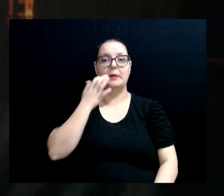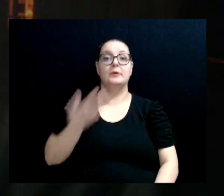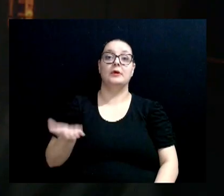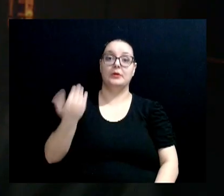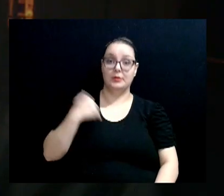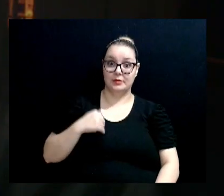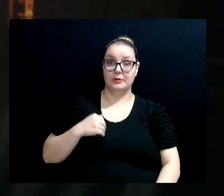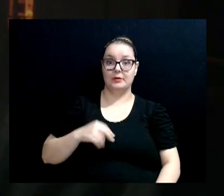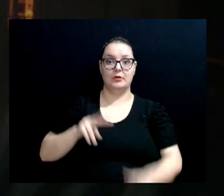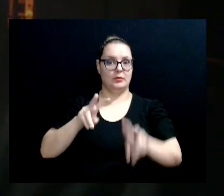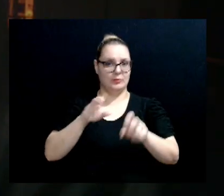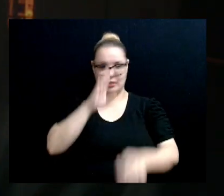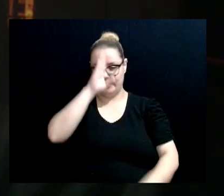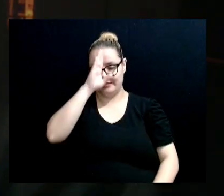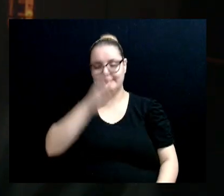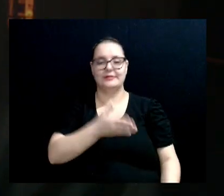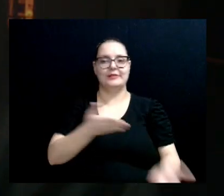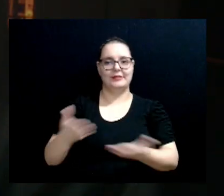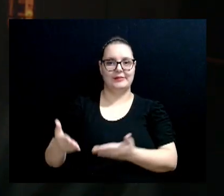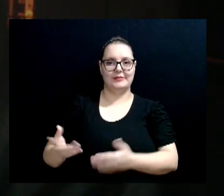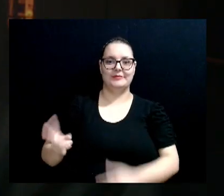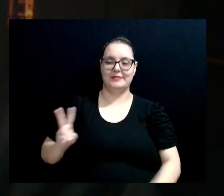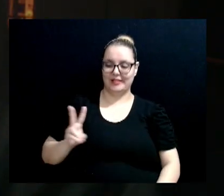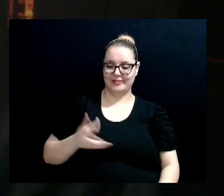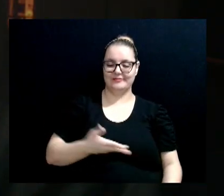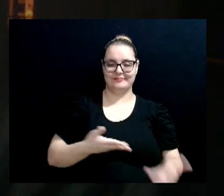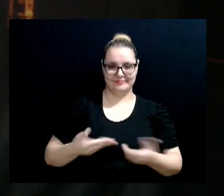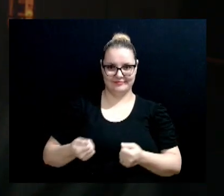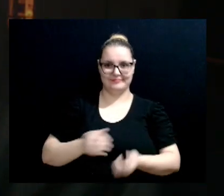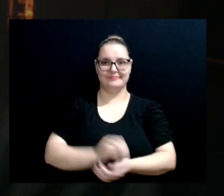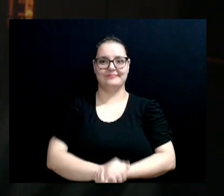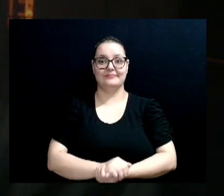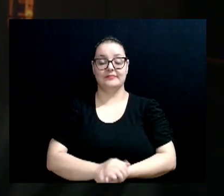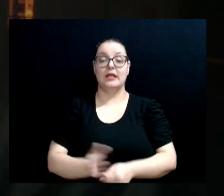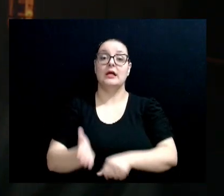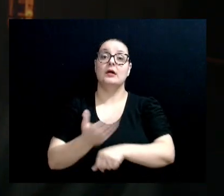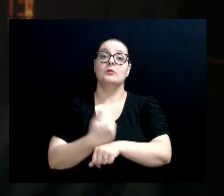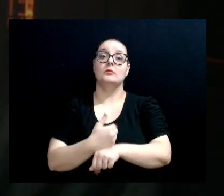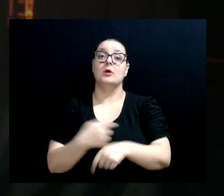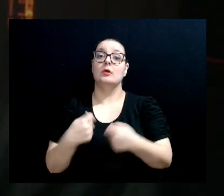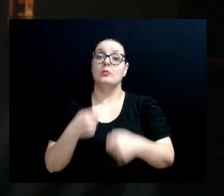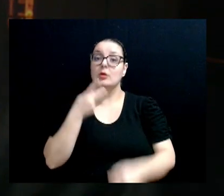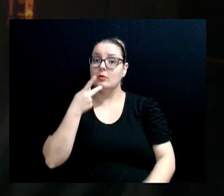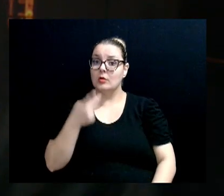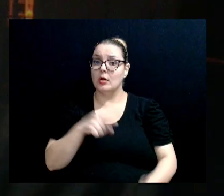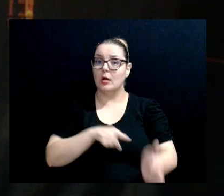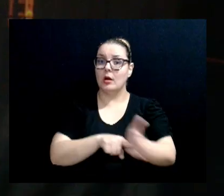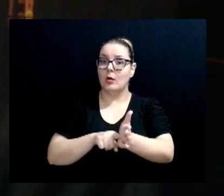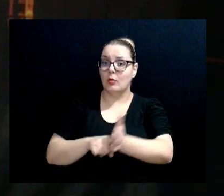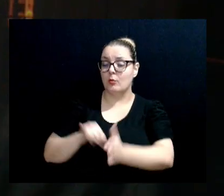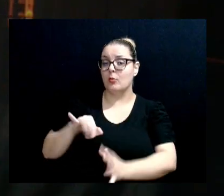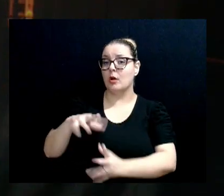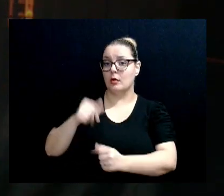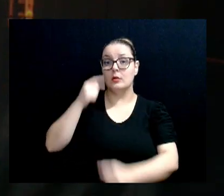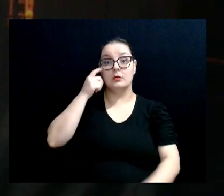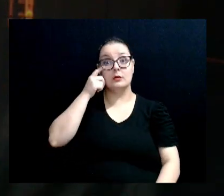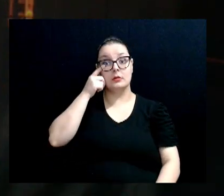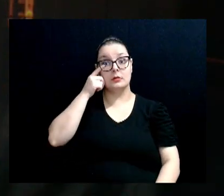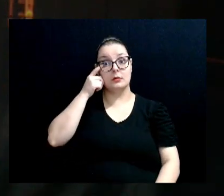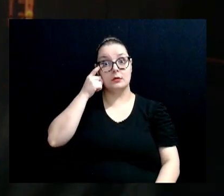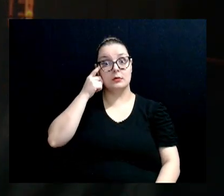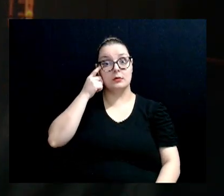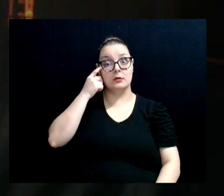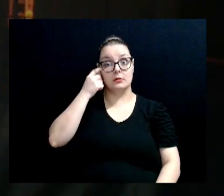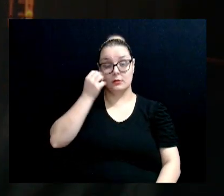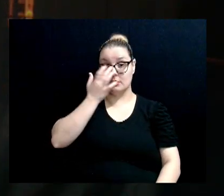central, apresentar as nossas convidadas para vocês. Antes, preciso falar que pesquisas internacionais já apontam que os aplicativos